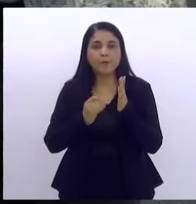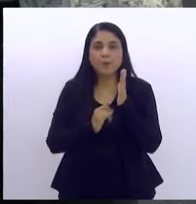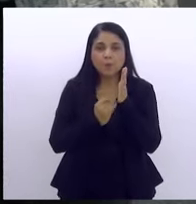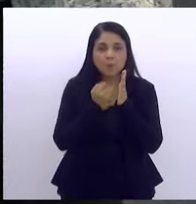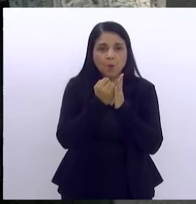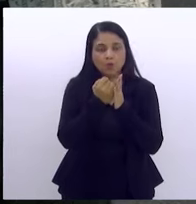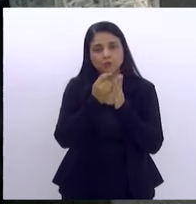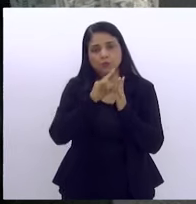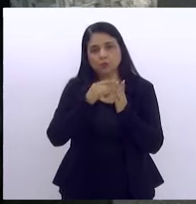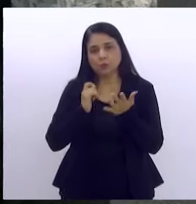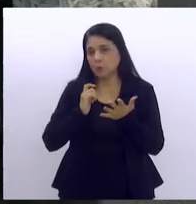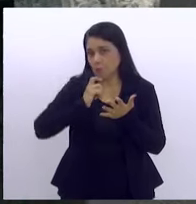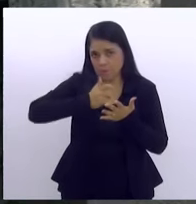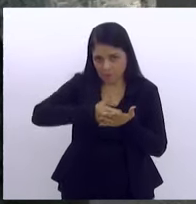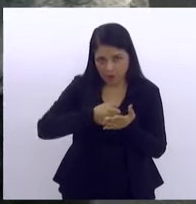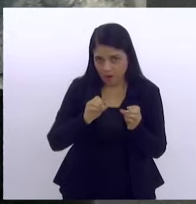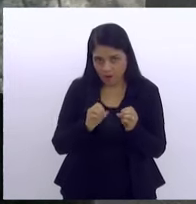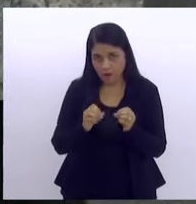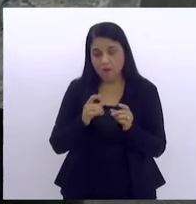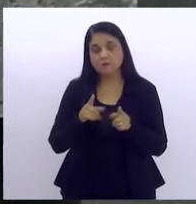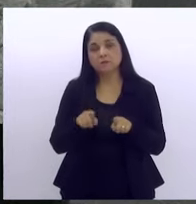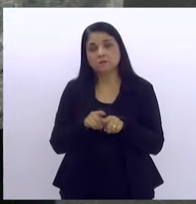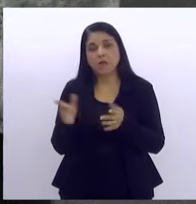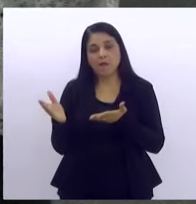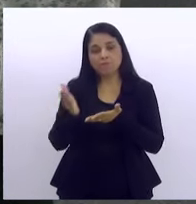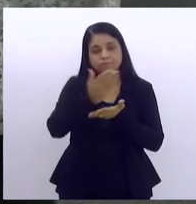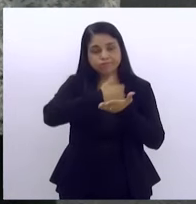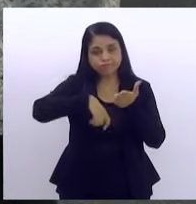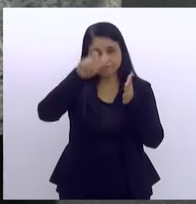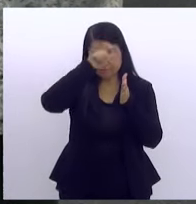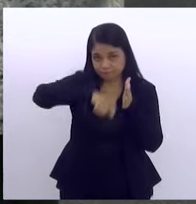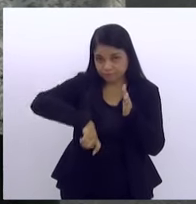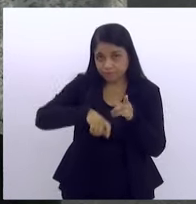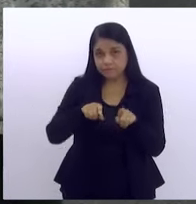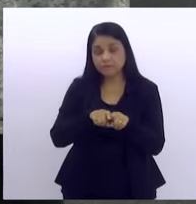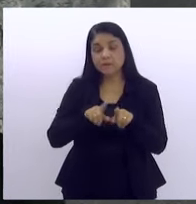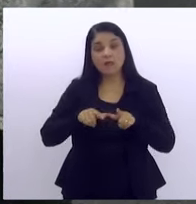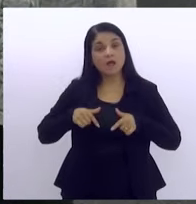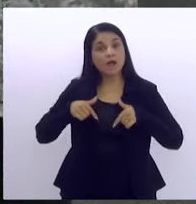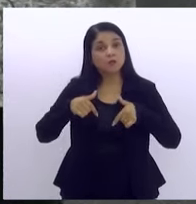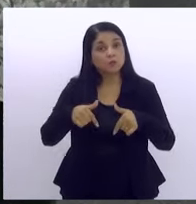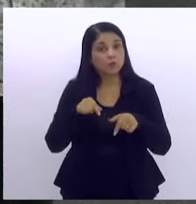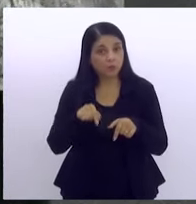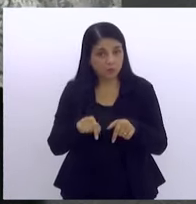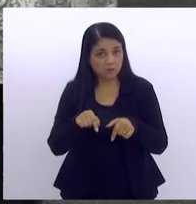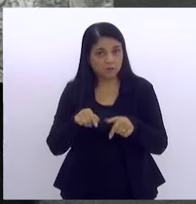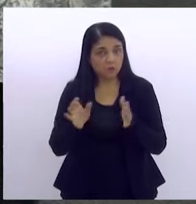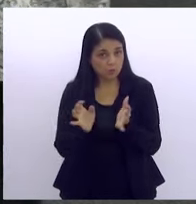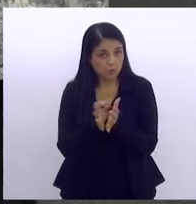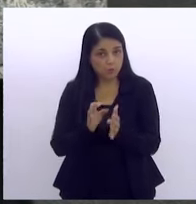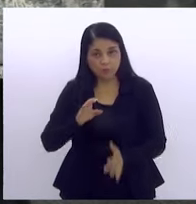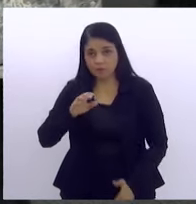ordem tributária, né, teriam atuação